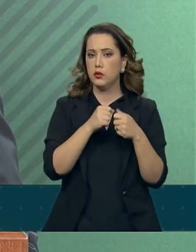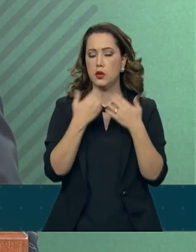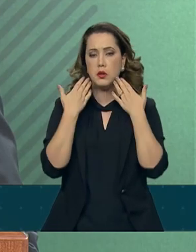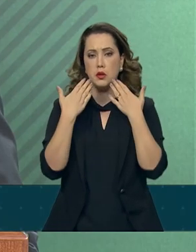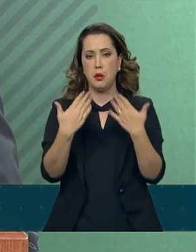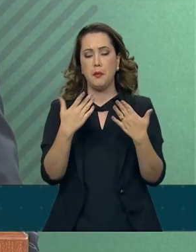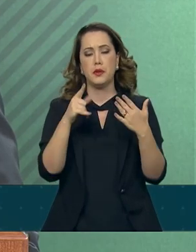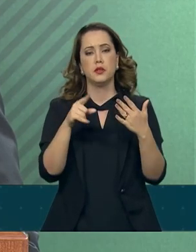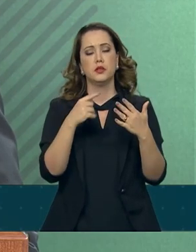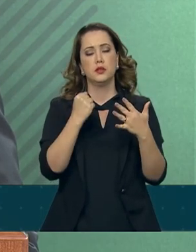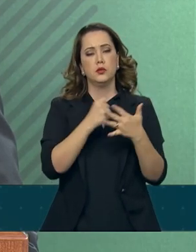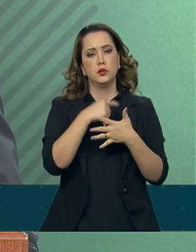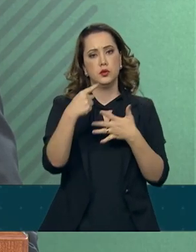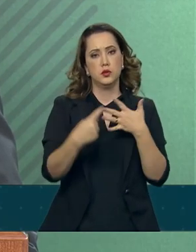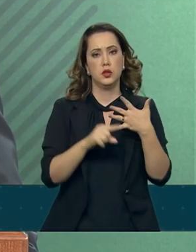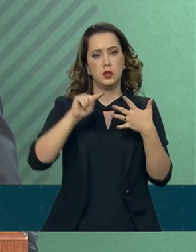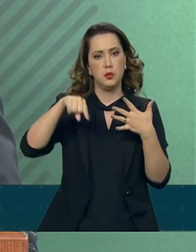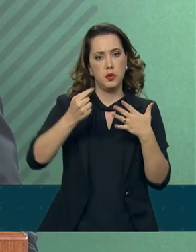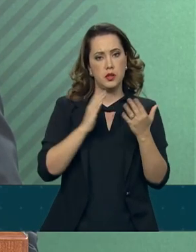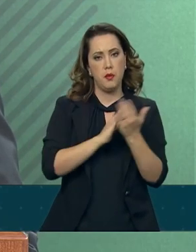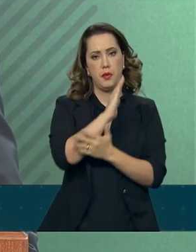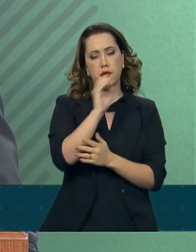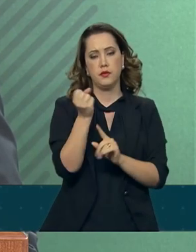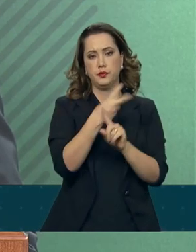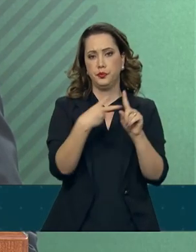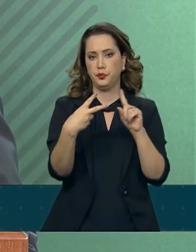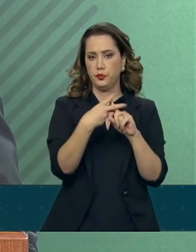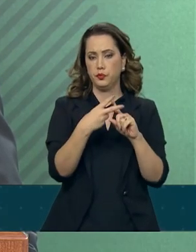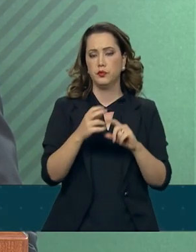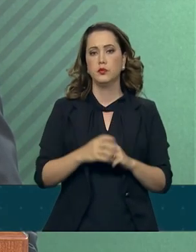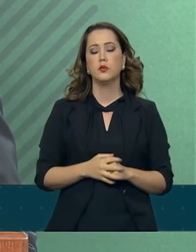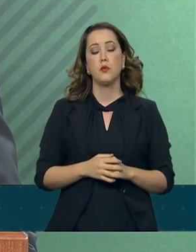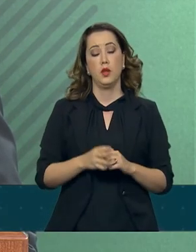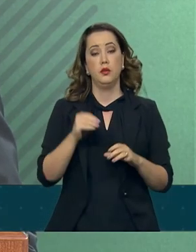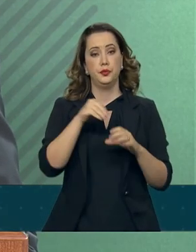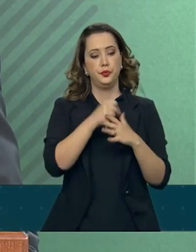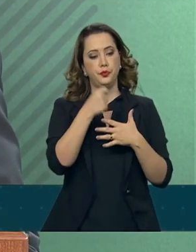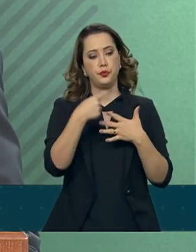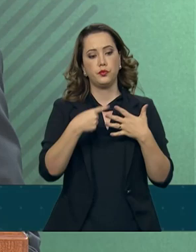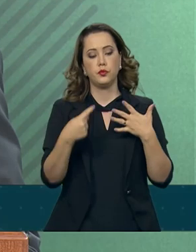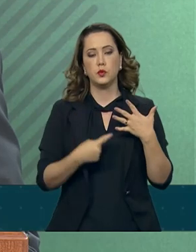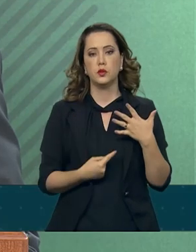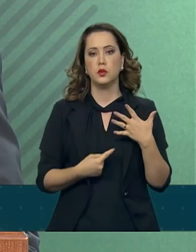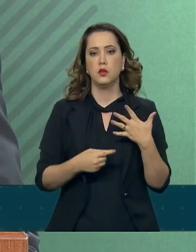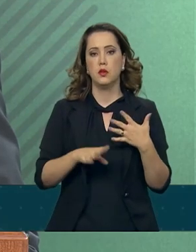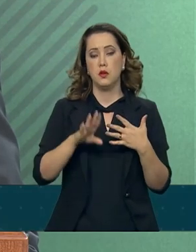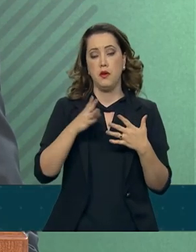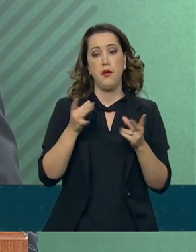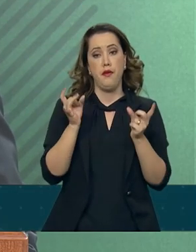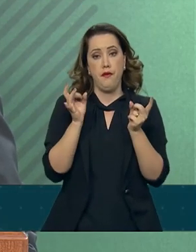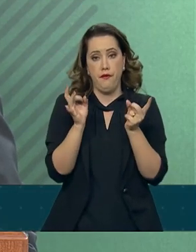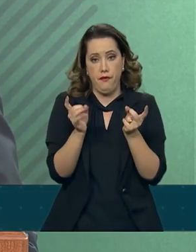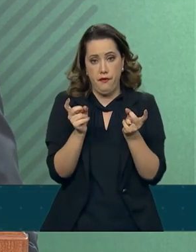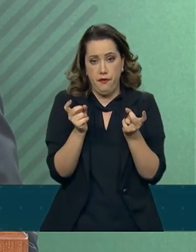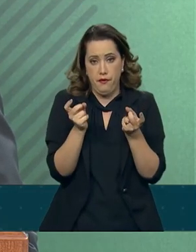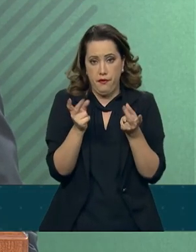adotadas após a aprovação da nova previdência dentre elas as privatizações